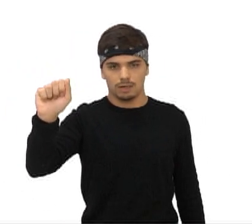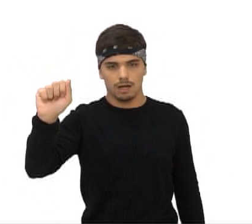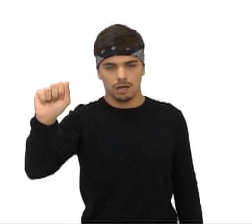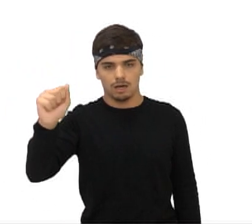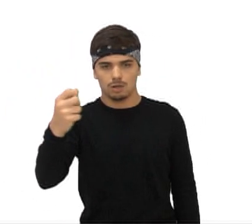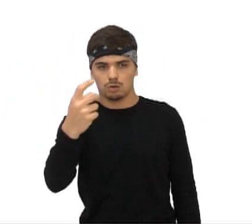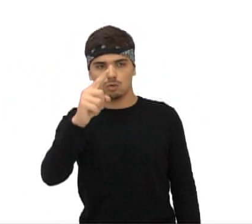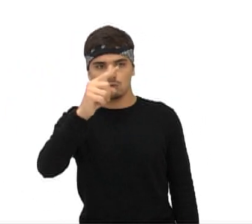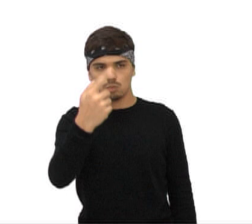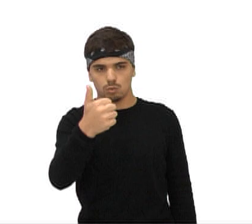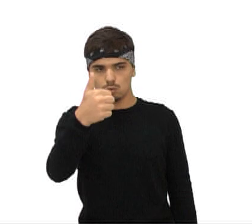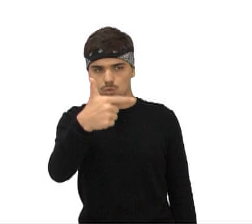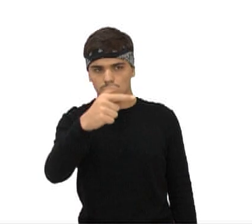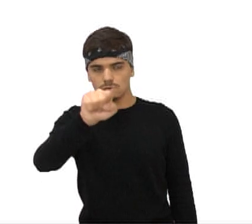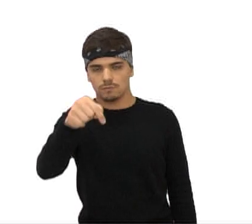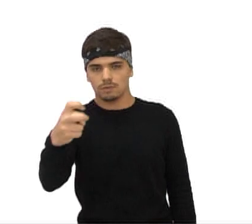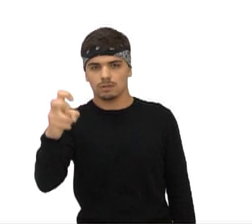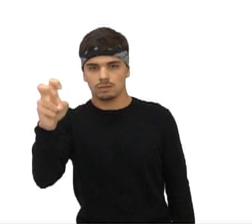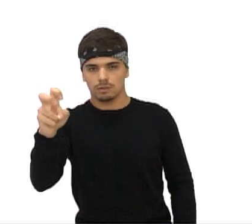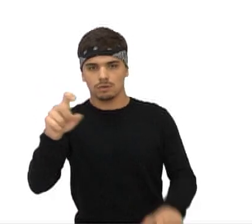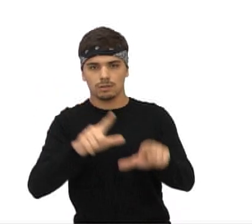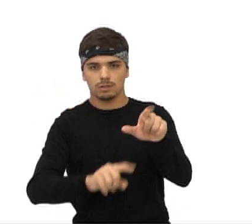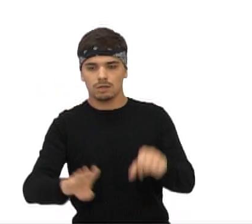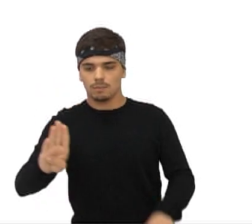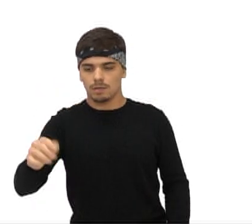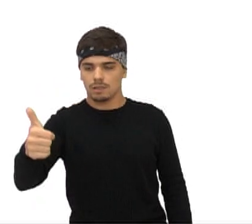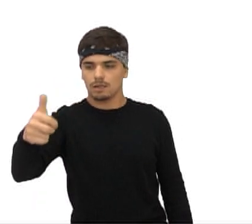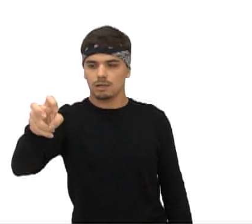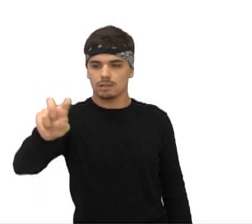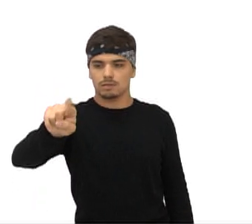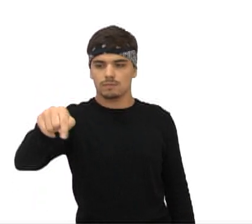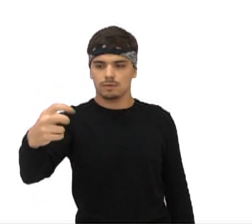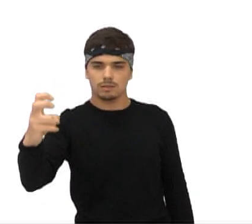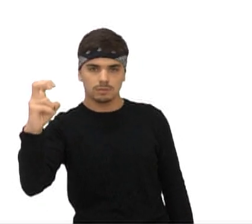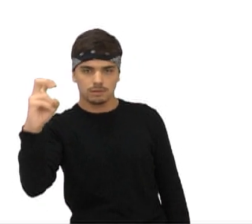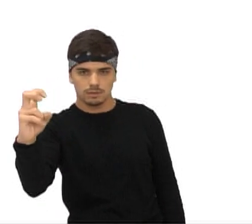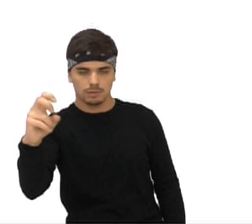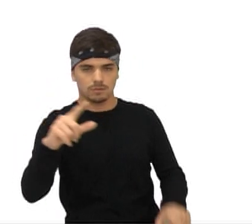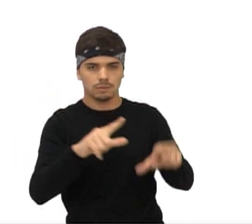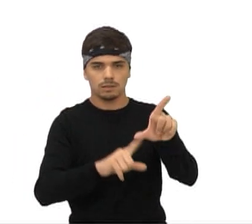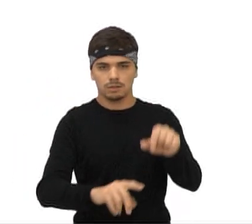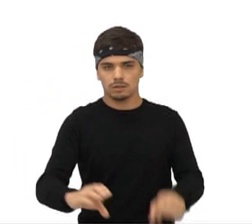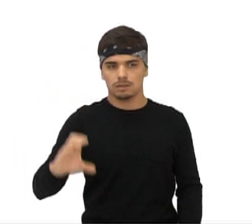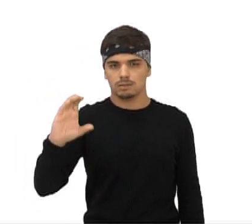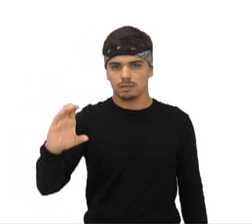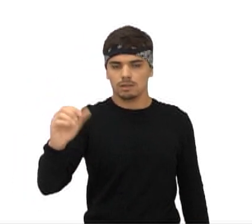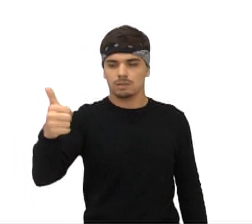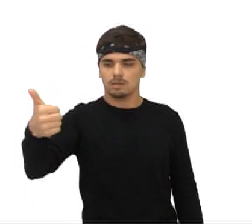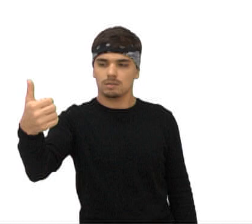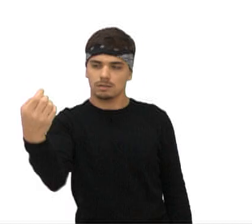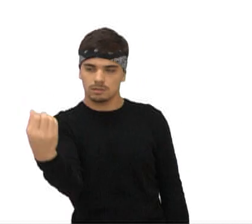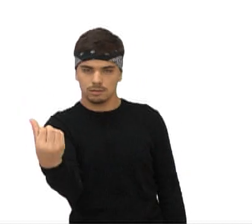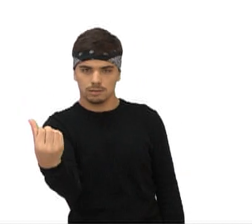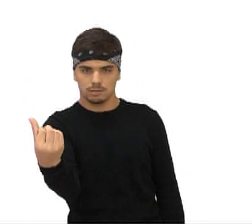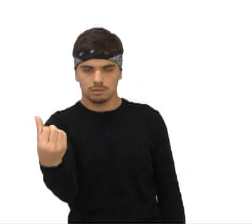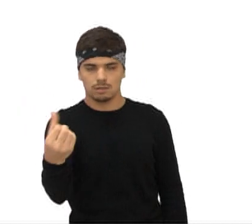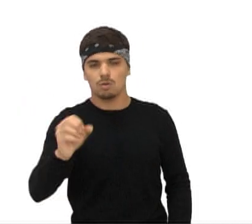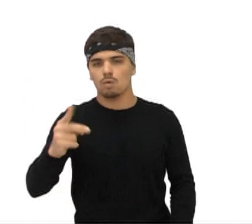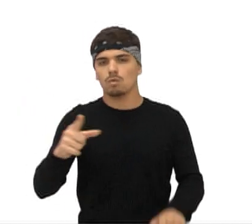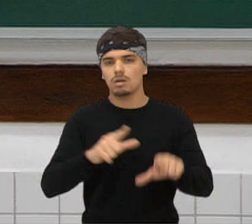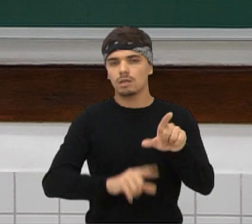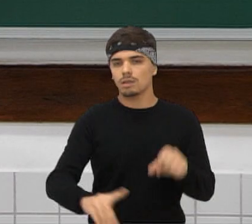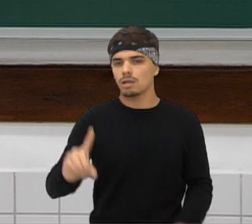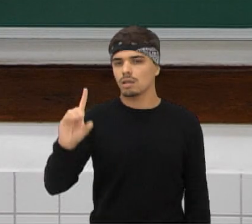12,5. Letra B, 15,5, letra C, 16 e letra D,